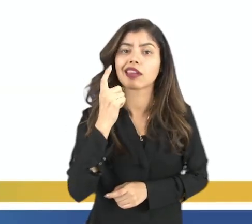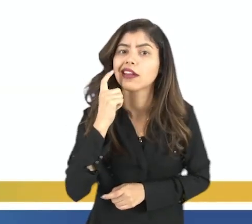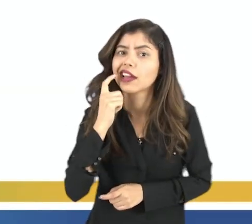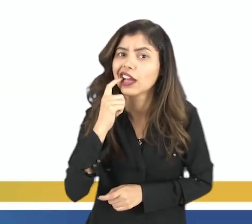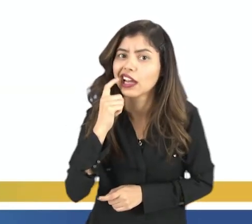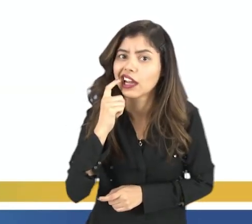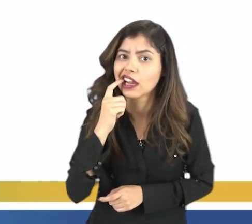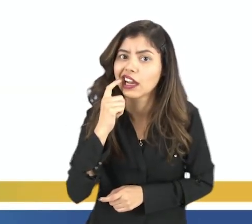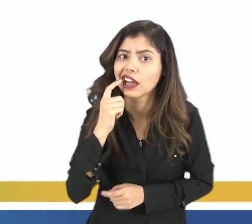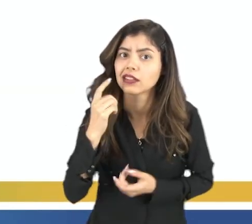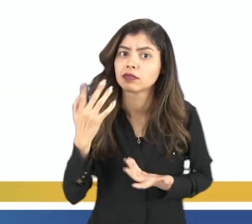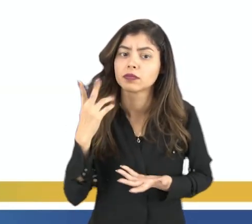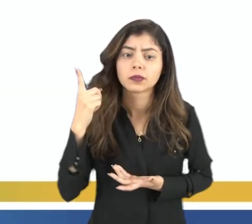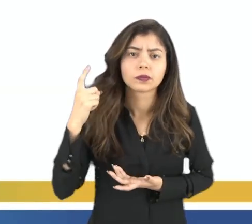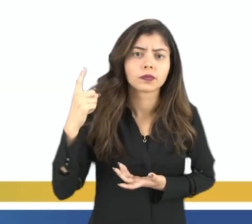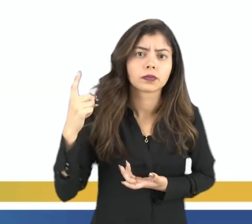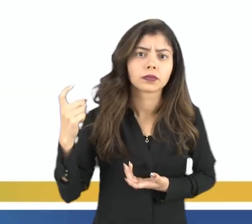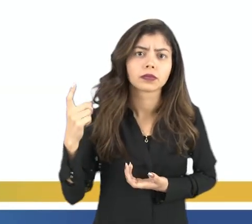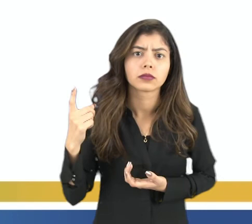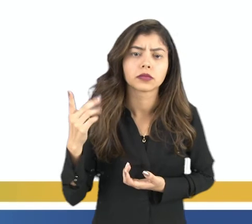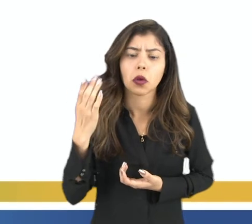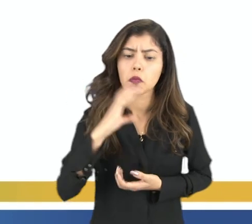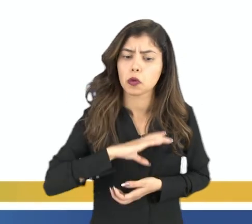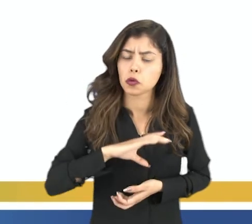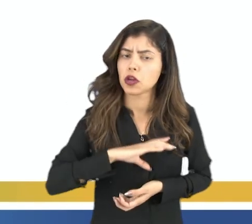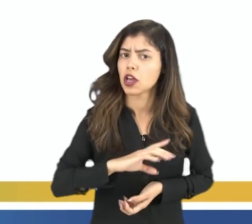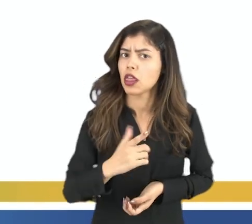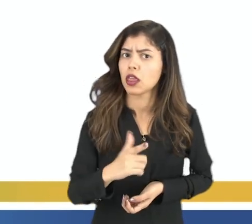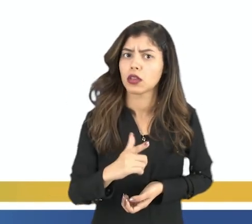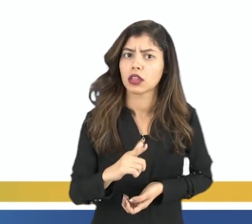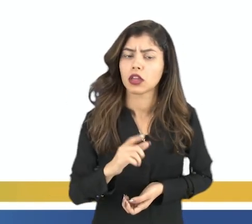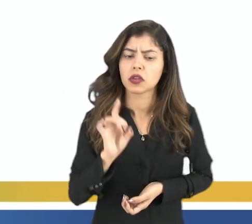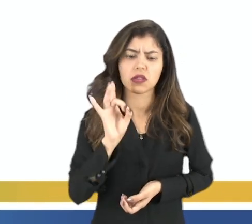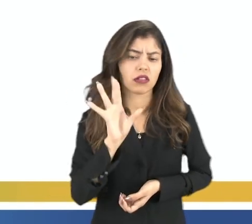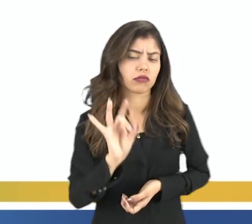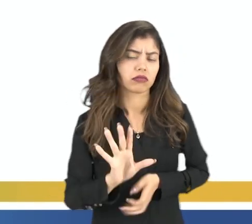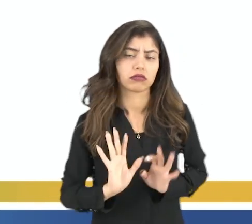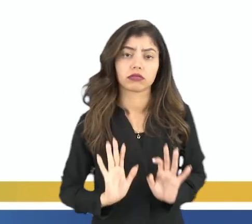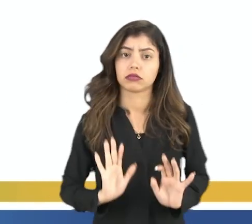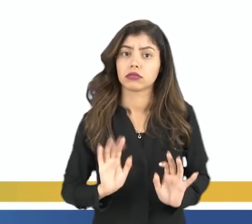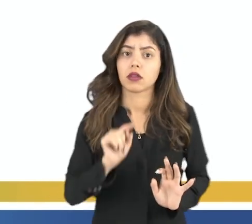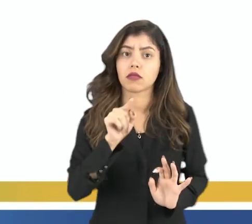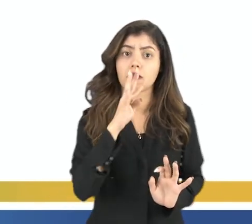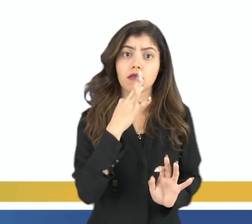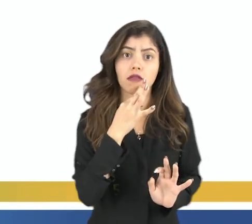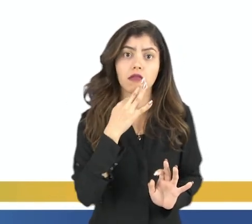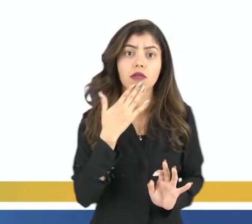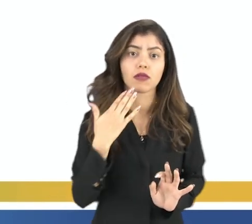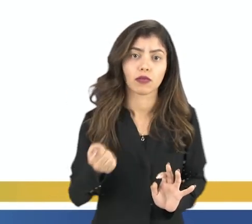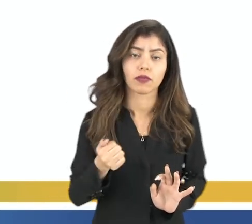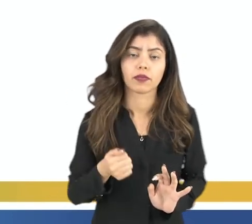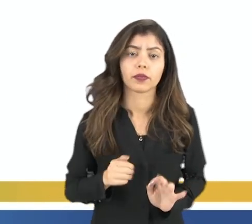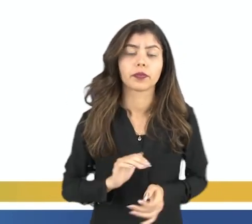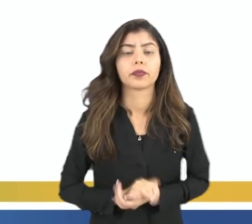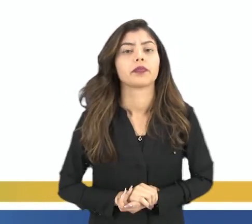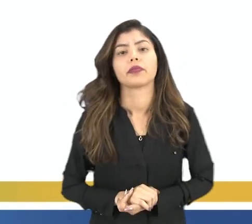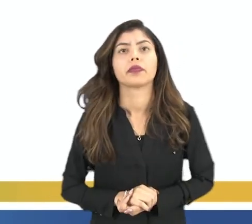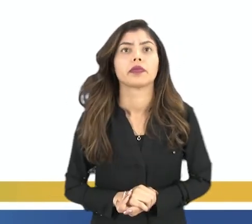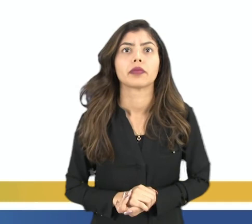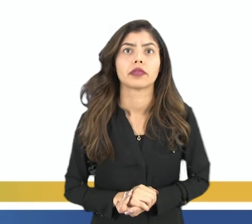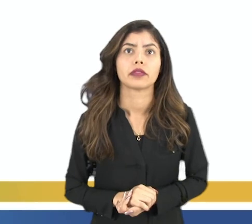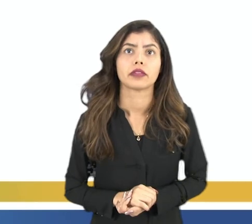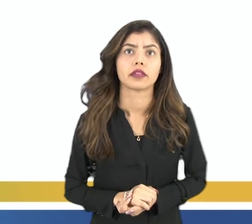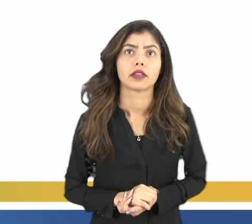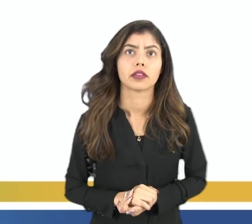ela tem um som que a gente não tem em português. Isso é só um detalhe, tá? Só para você conhecer. Então, a pronúncia correta de dente